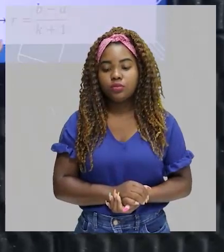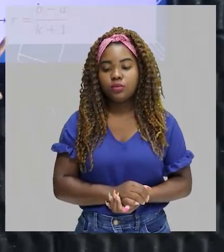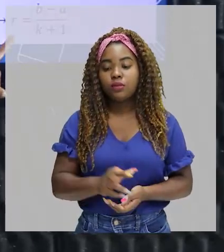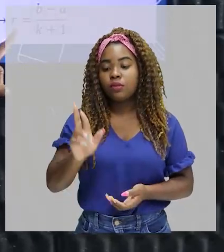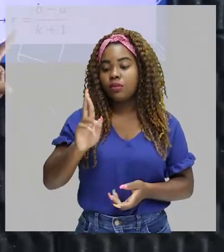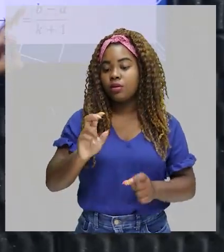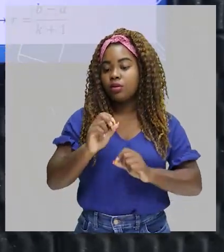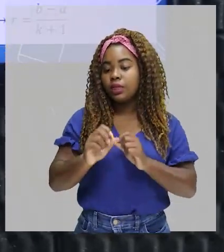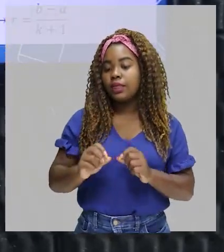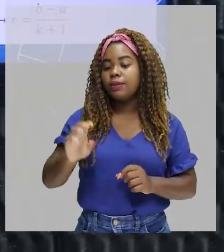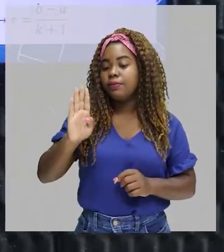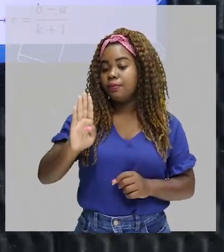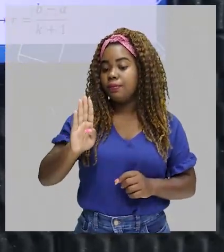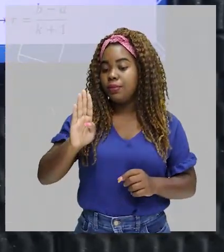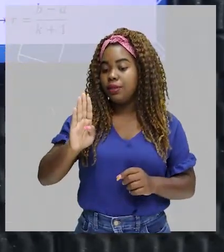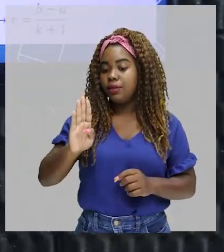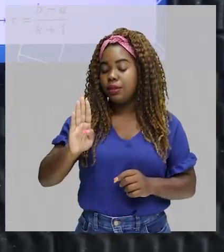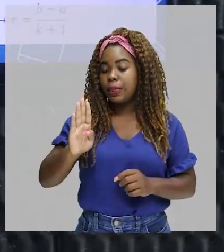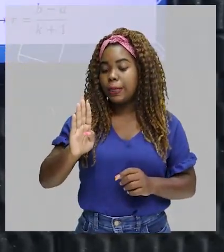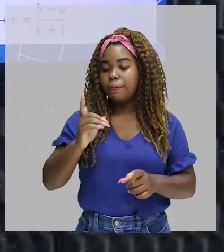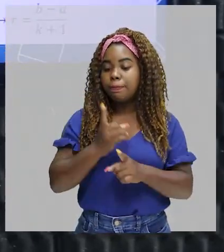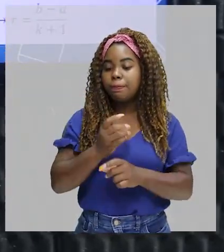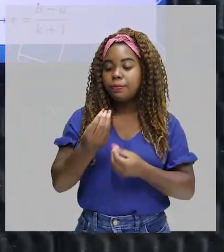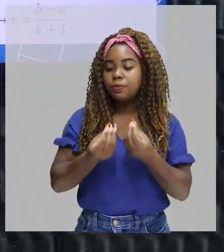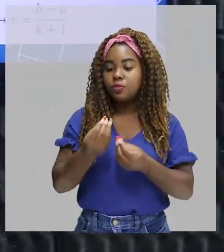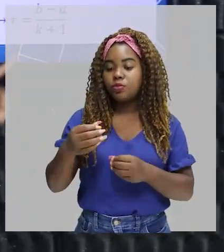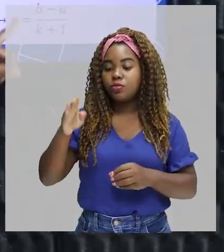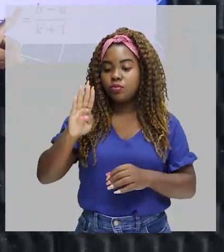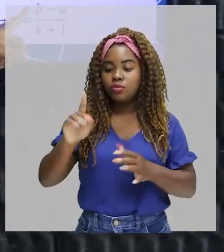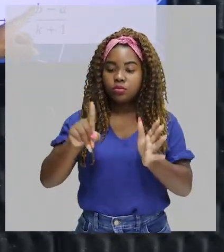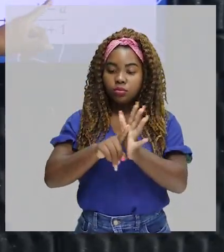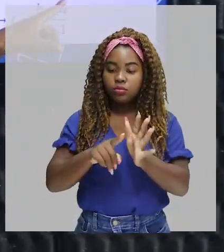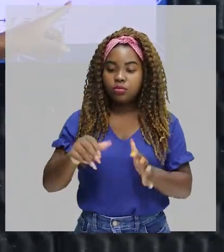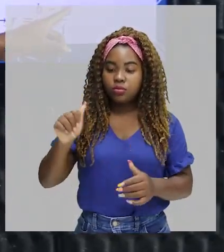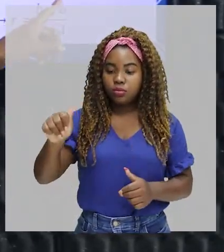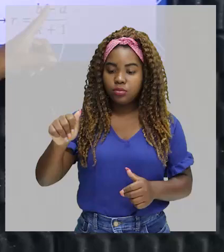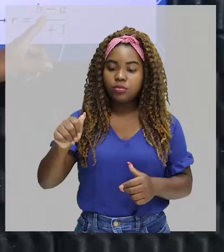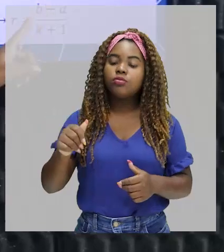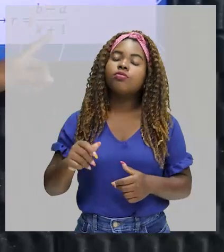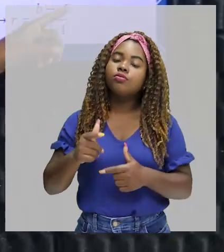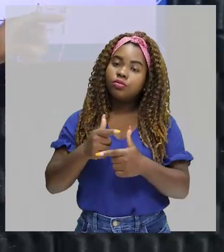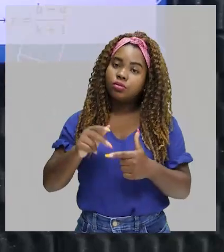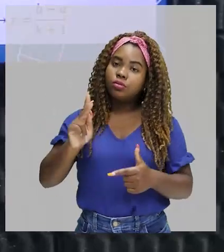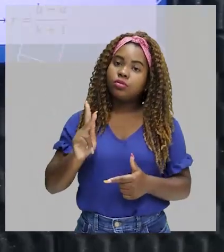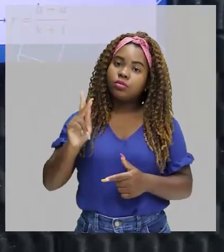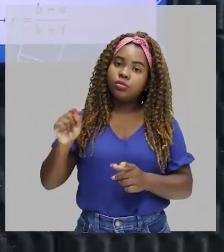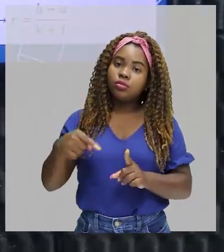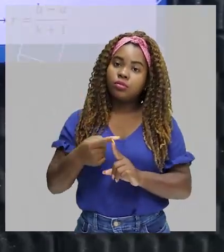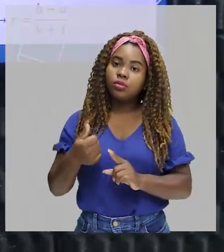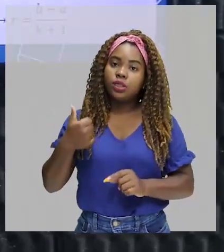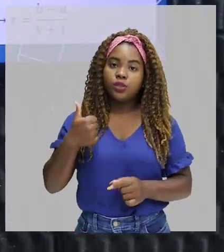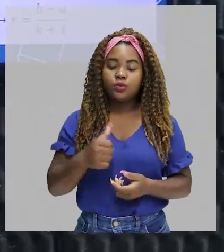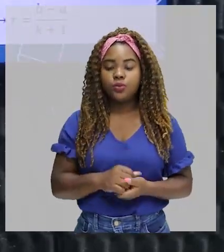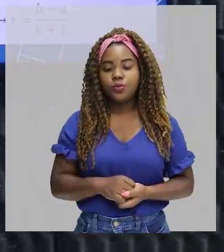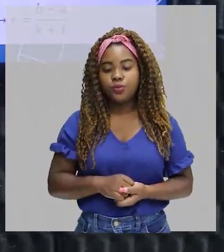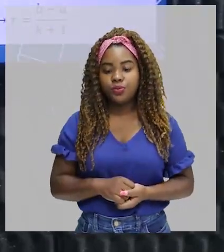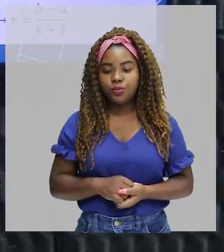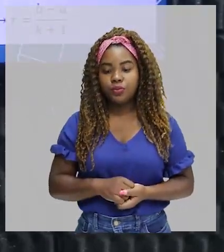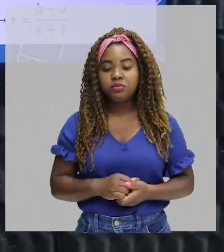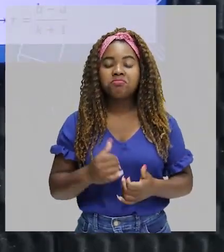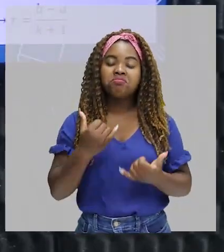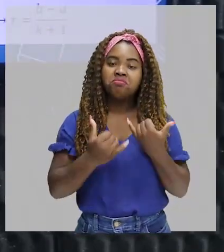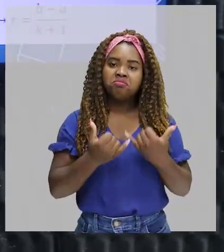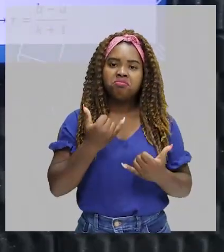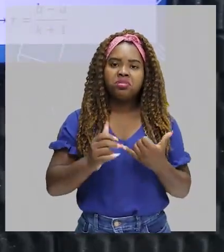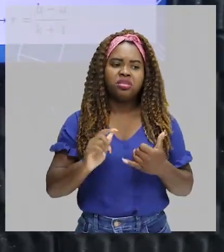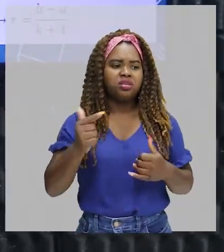minha razão, R, vai ser encontrada quando eu fizer o B menos A dividido por K mais 1. Gente, parece